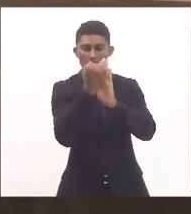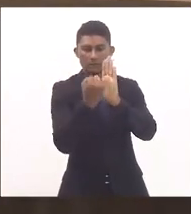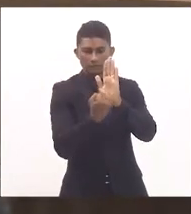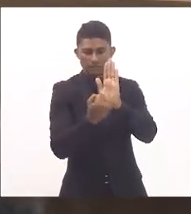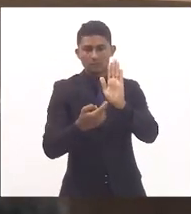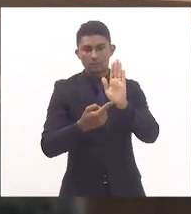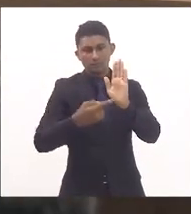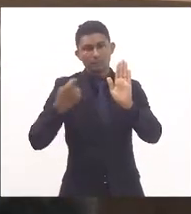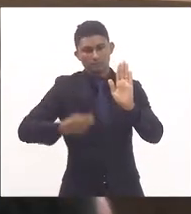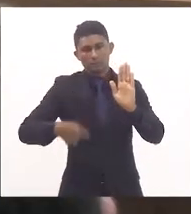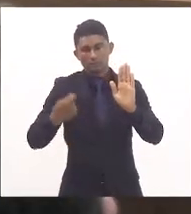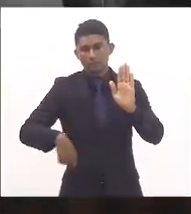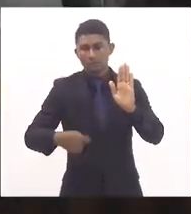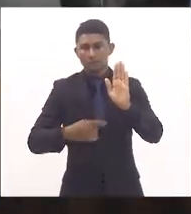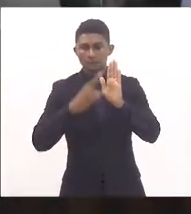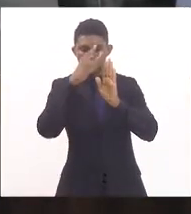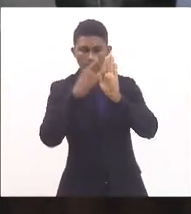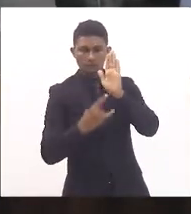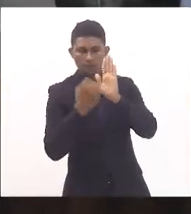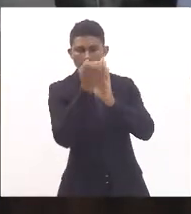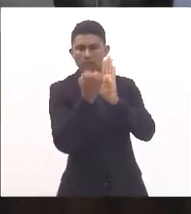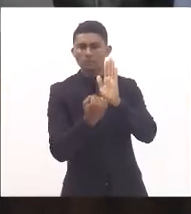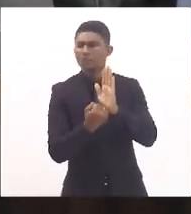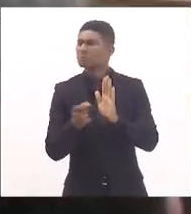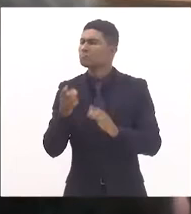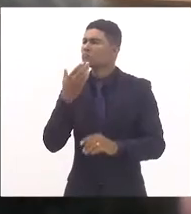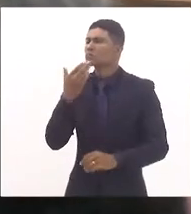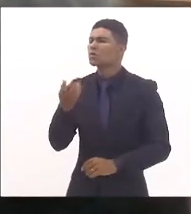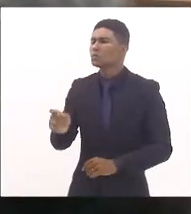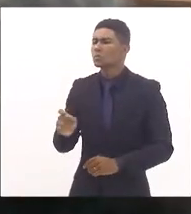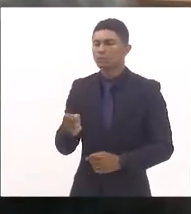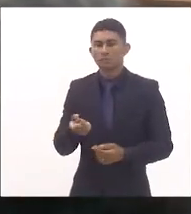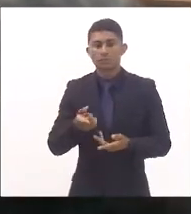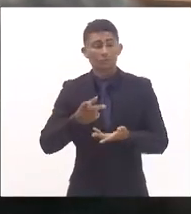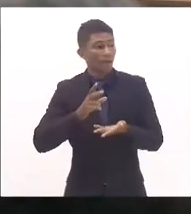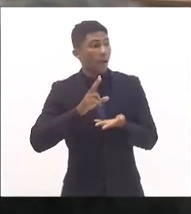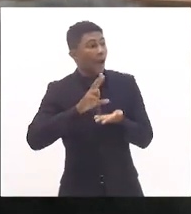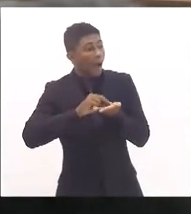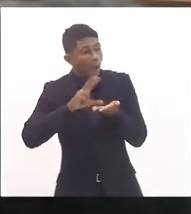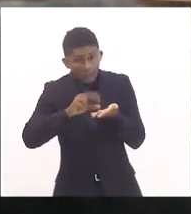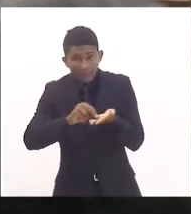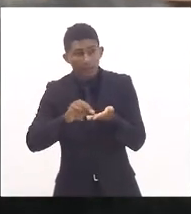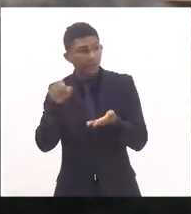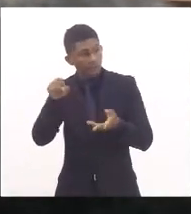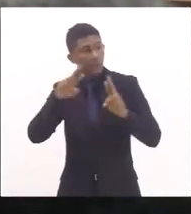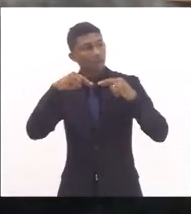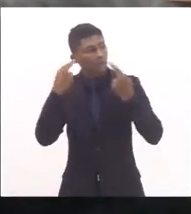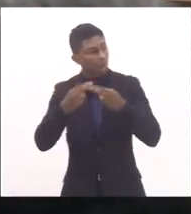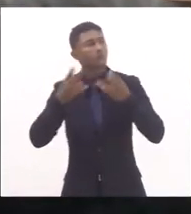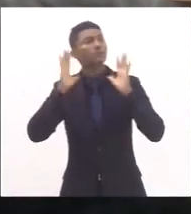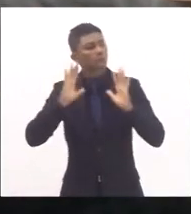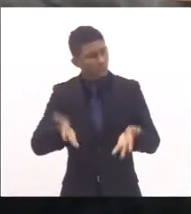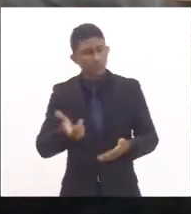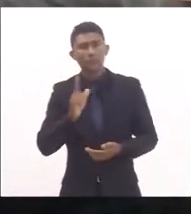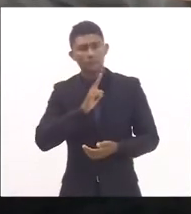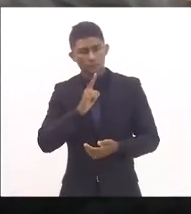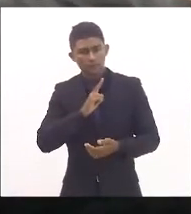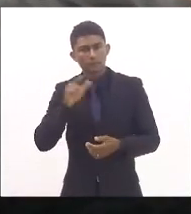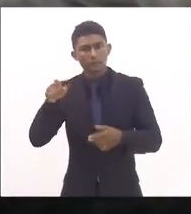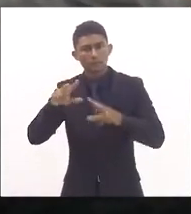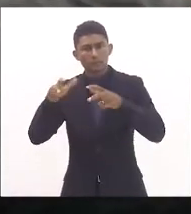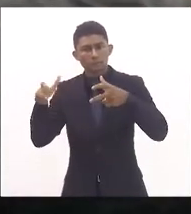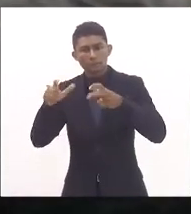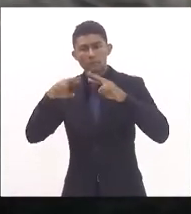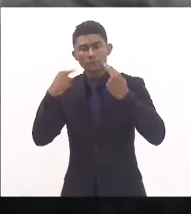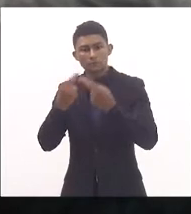autorizar... Mas Vossa Excelência está pedindo o quê para publicar? Só publicar a ata da reunião. A reunião já aconteceu do comitê. Okay. E toda a ata